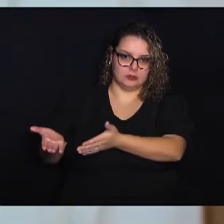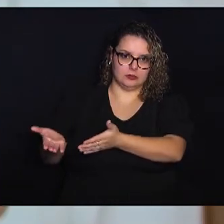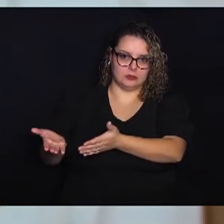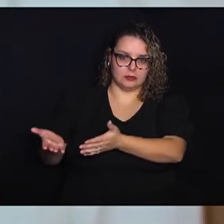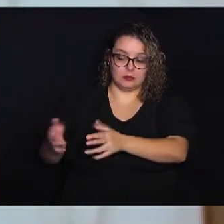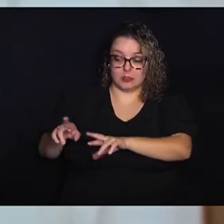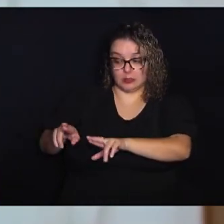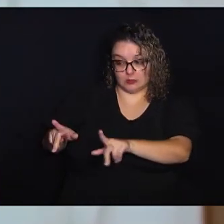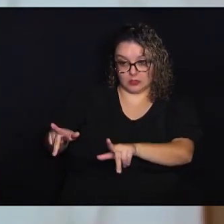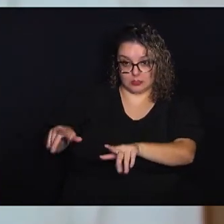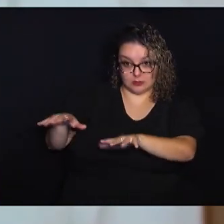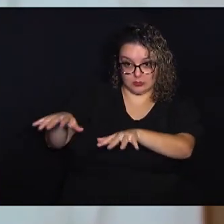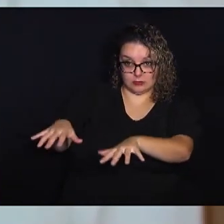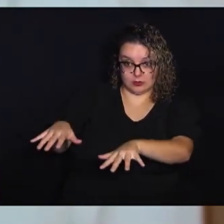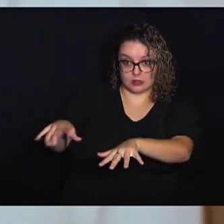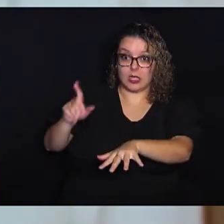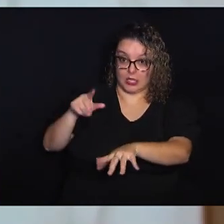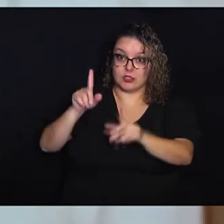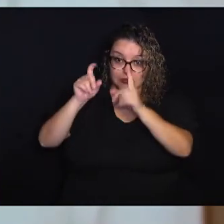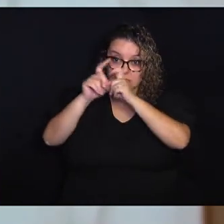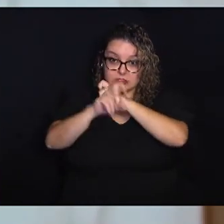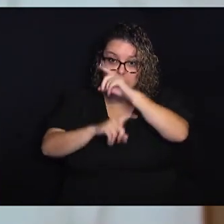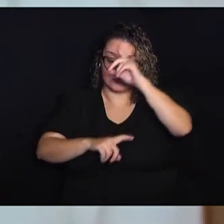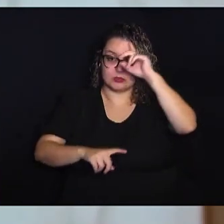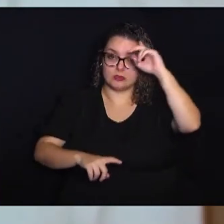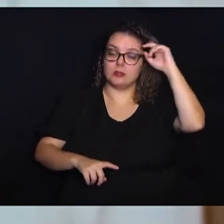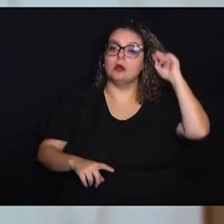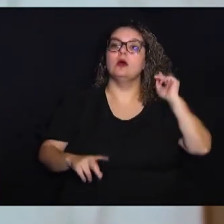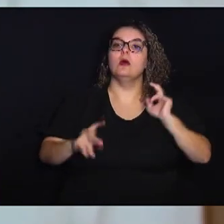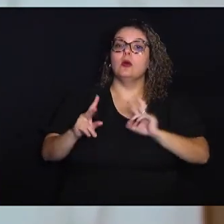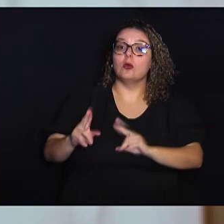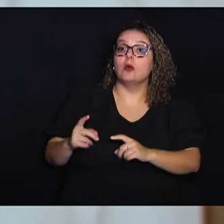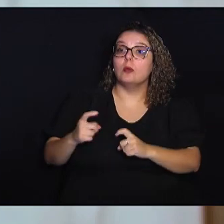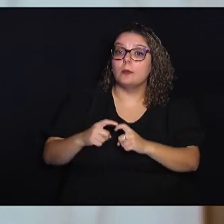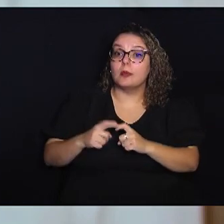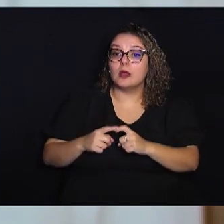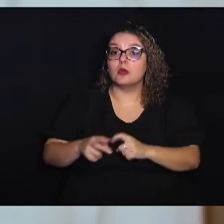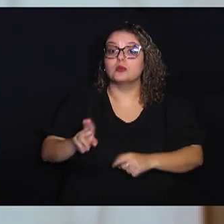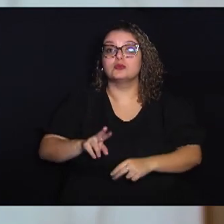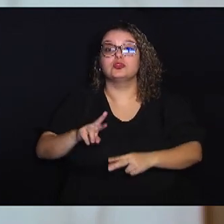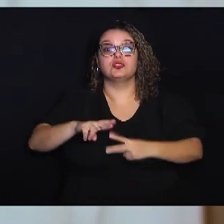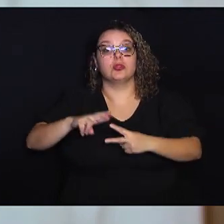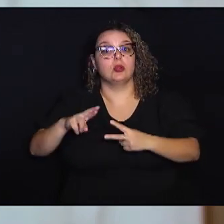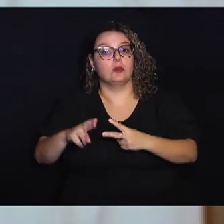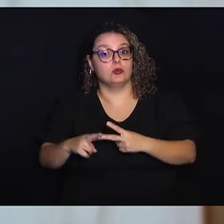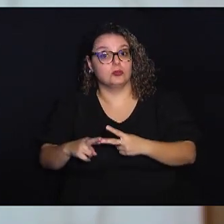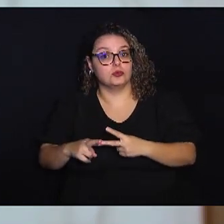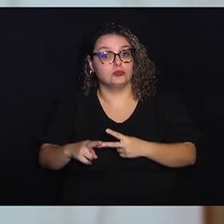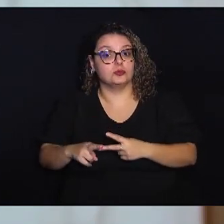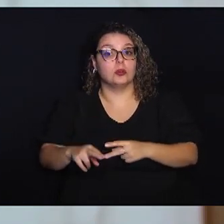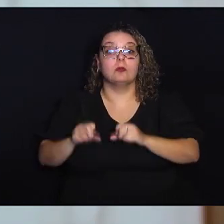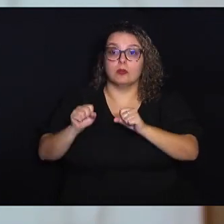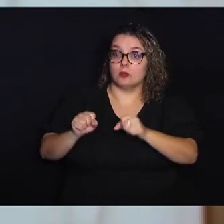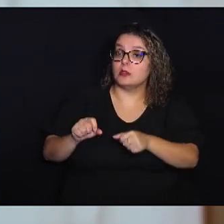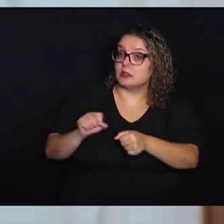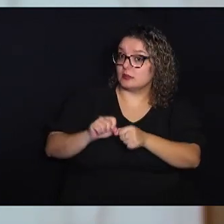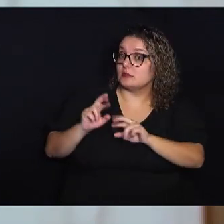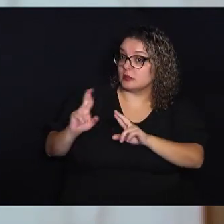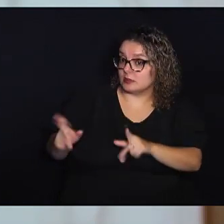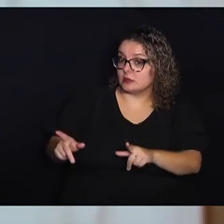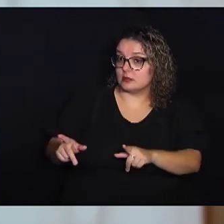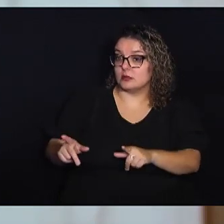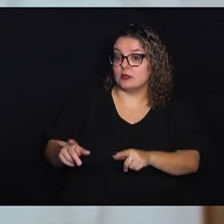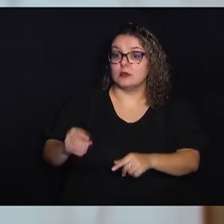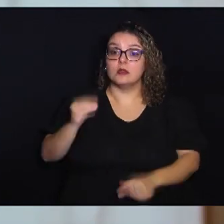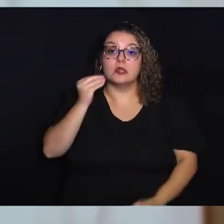para diferenciar isso, realmente é difícil. A gente, como médico, né, usa de recursos para poder fazer essa diferenciação, que é o que?